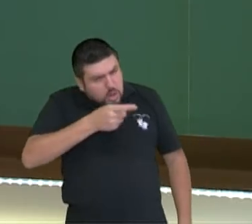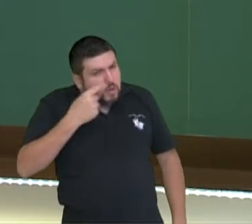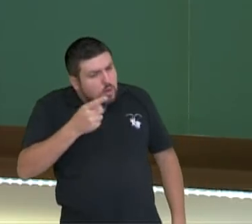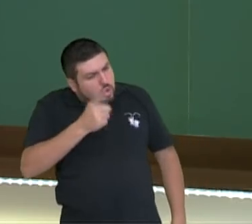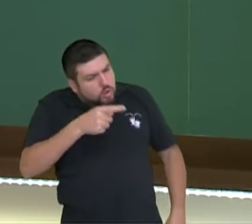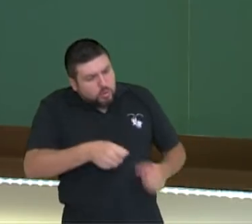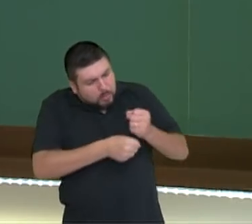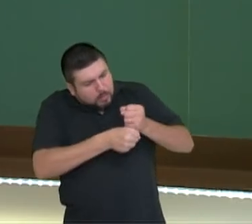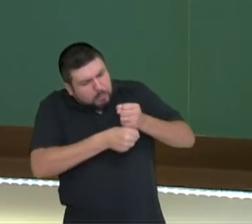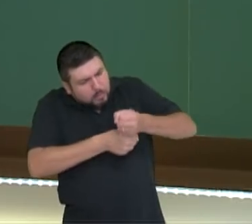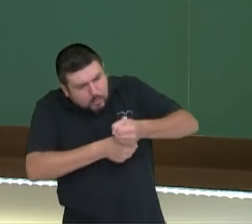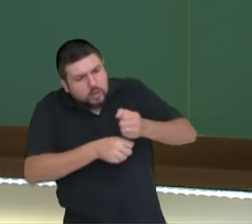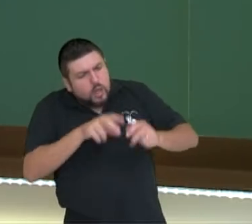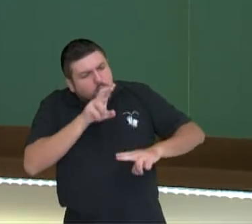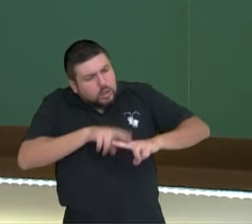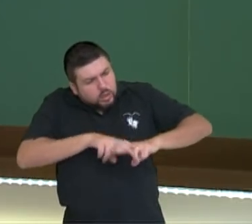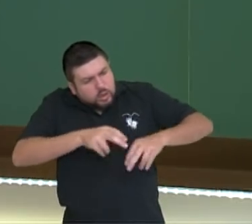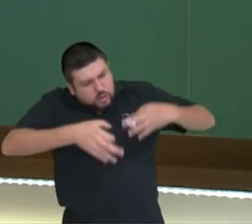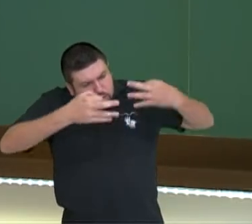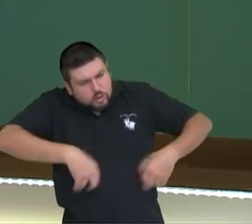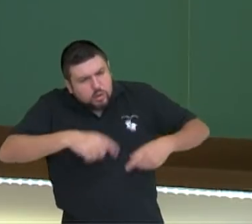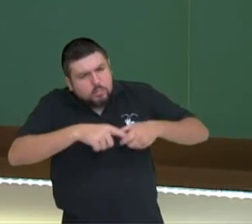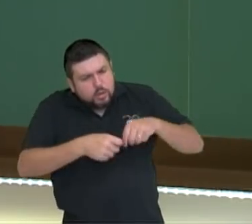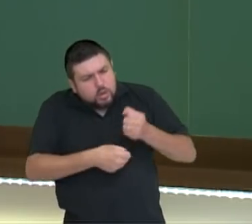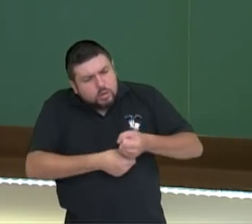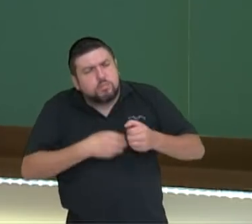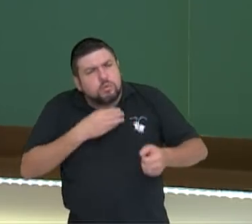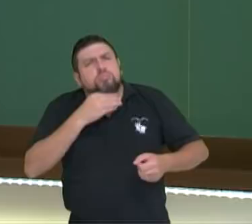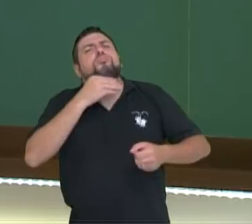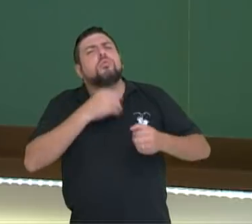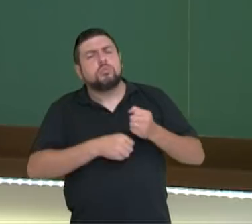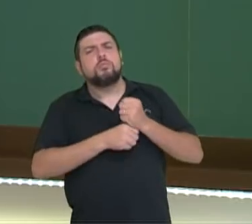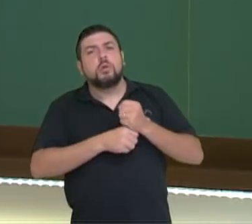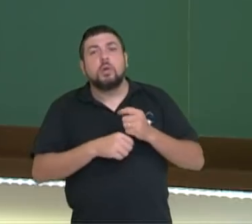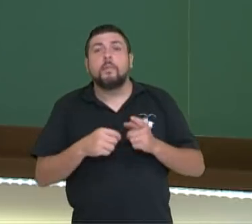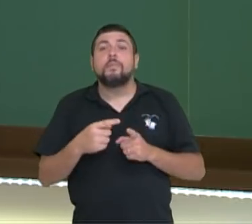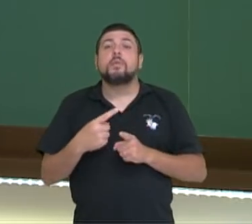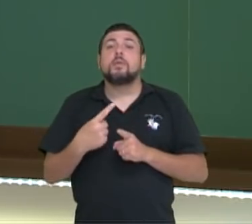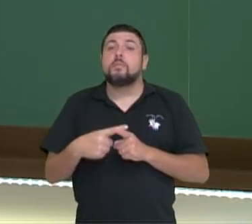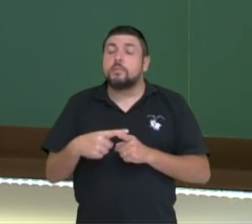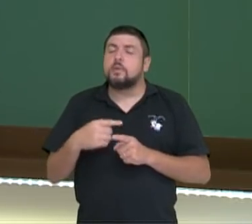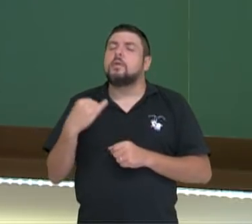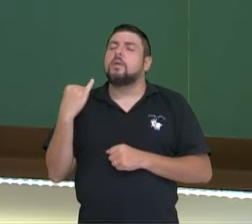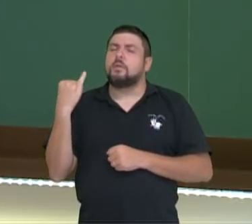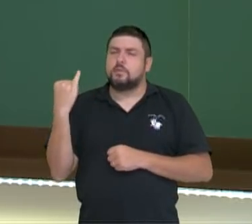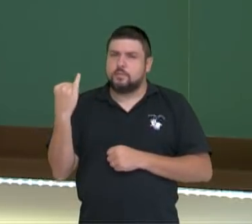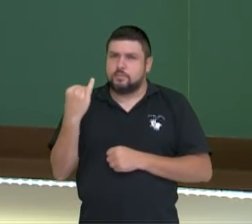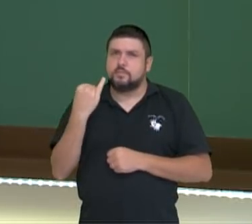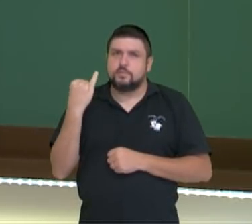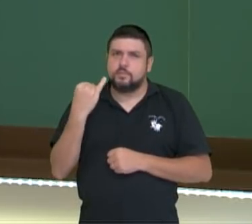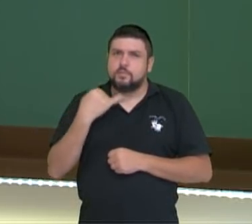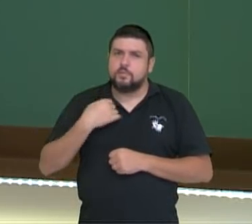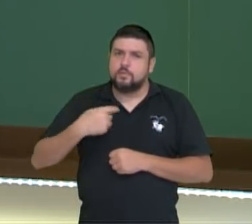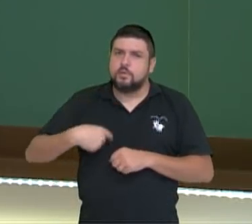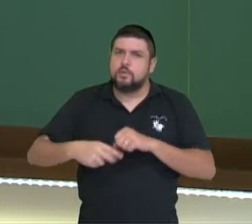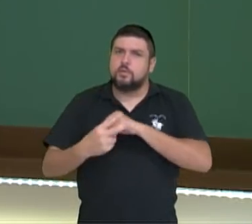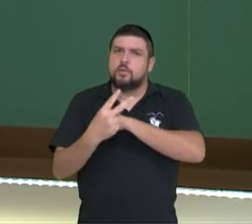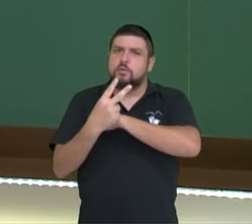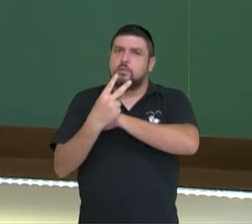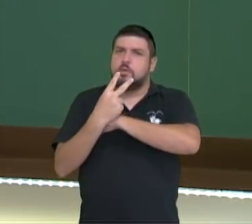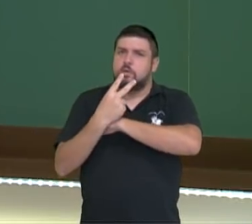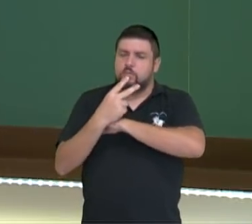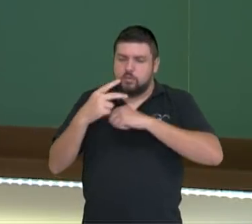essa coluna, senta direito, menina, senta direito, menino. Porque é importante nós cuidarmos da